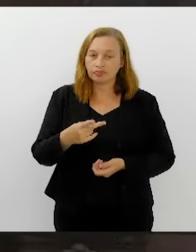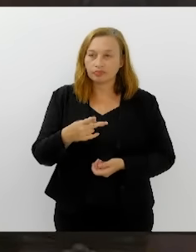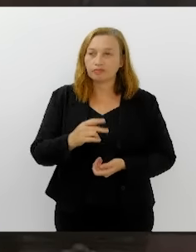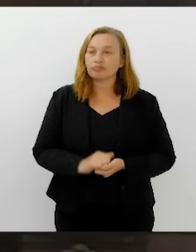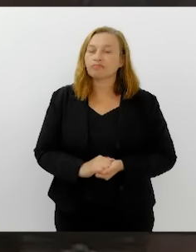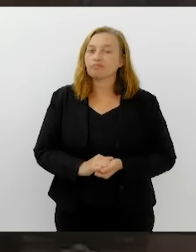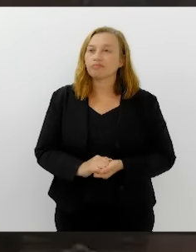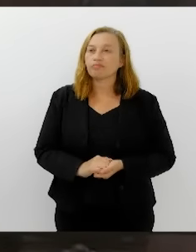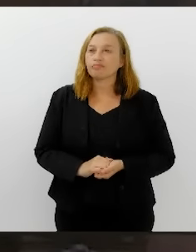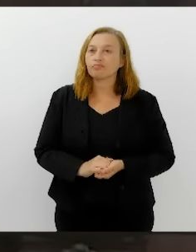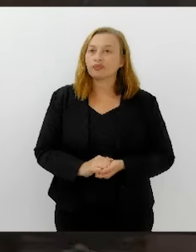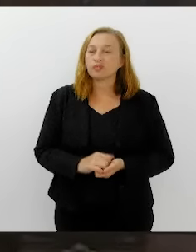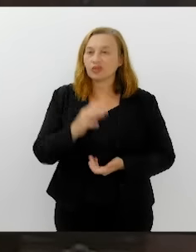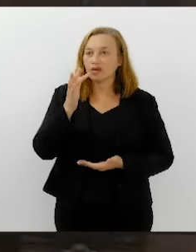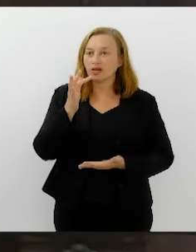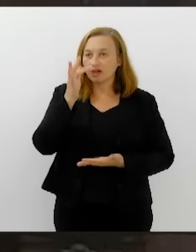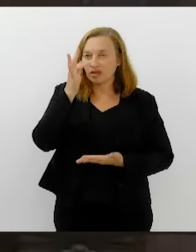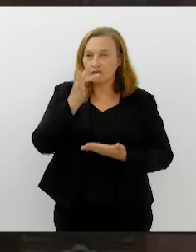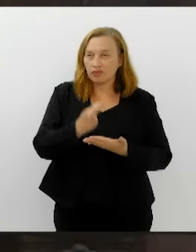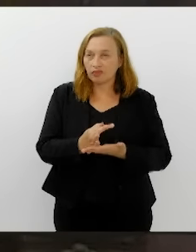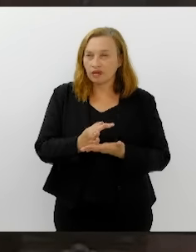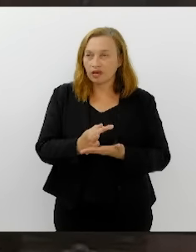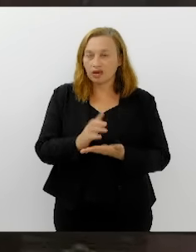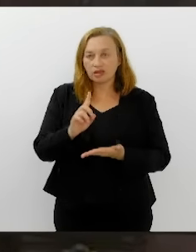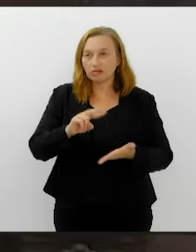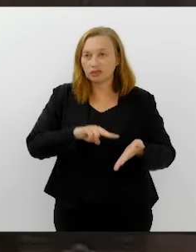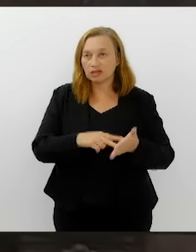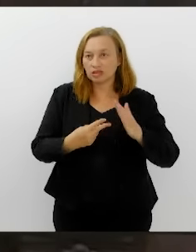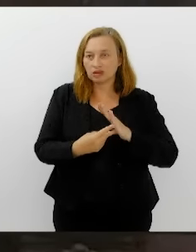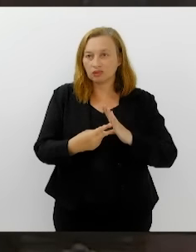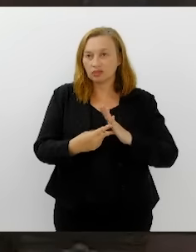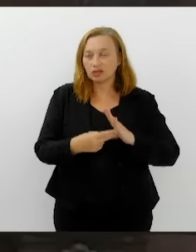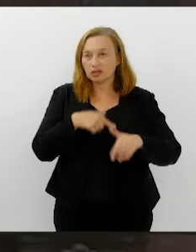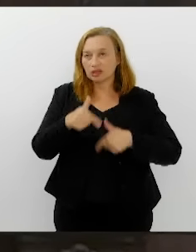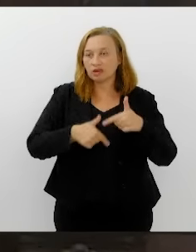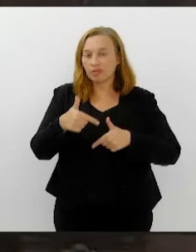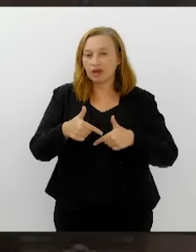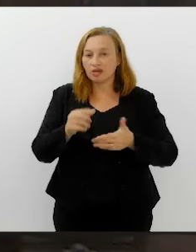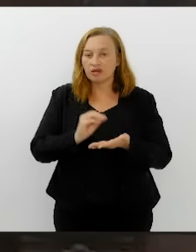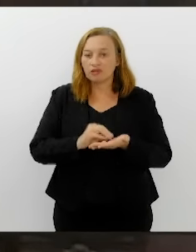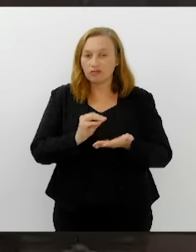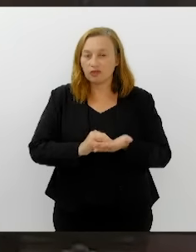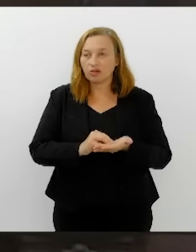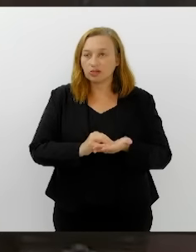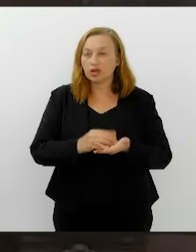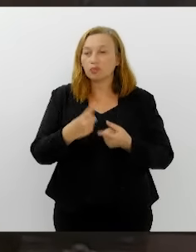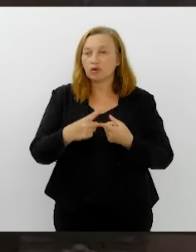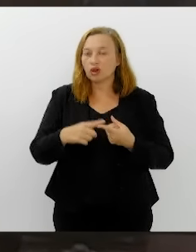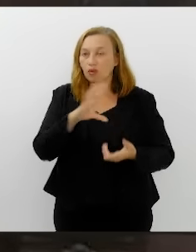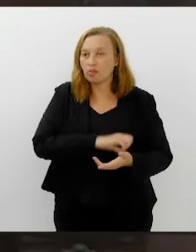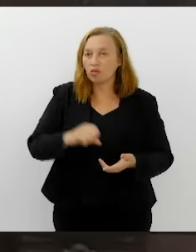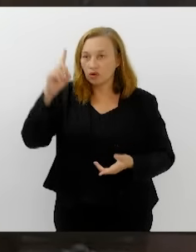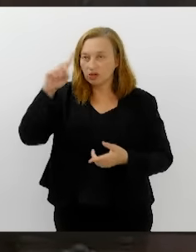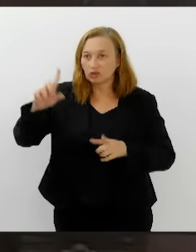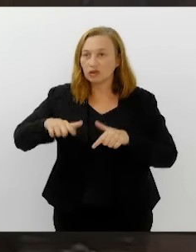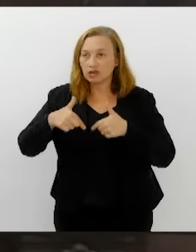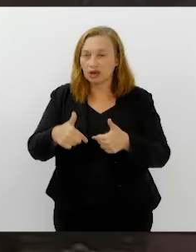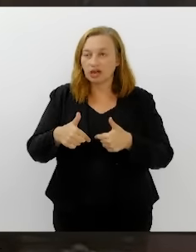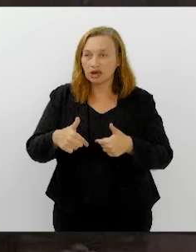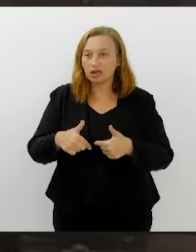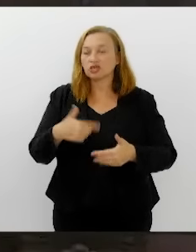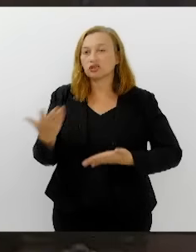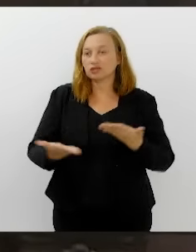escritos. A fé que não se traduz em obras é uma fé incompleta, pois o amor a Deus se manifesta no